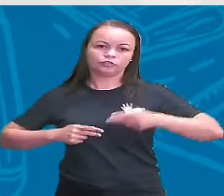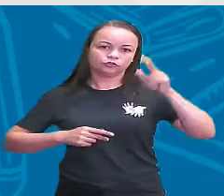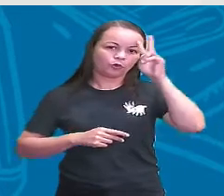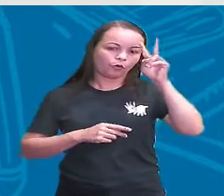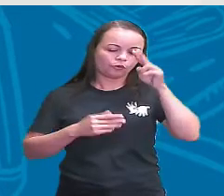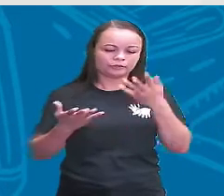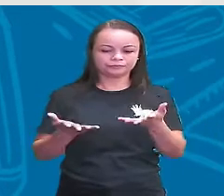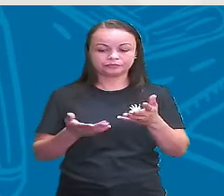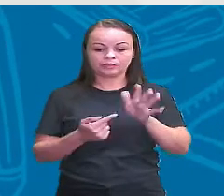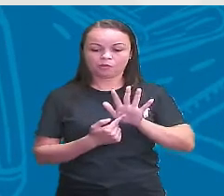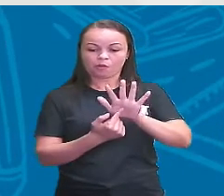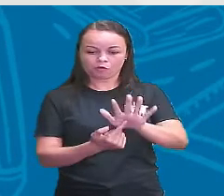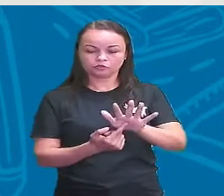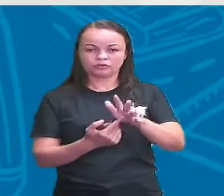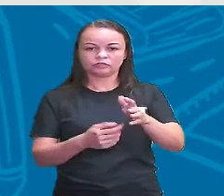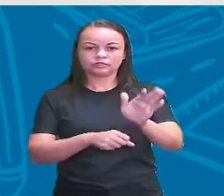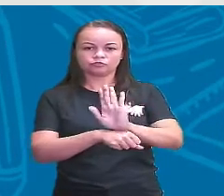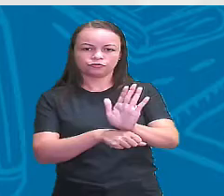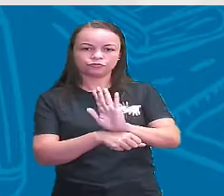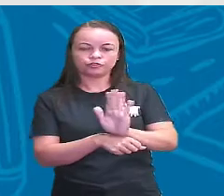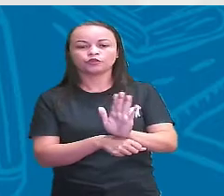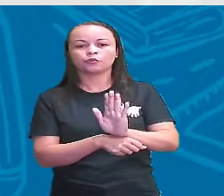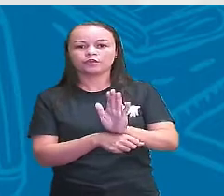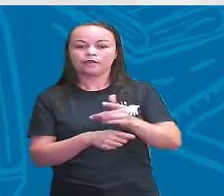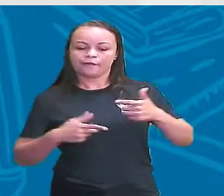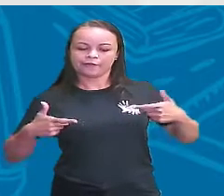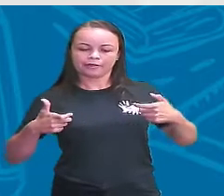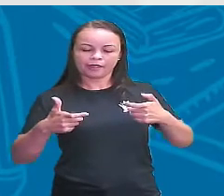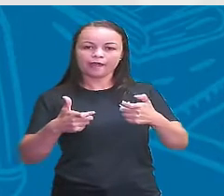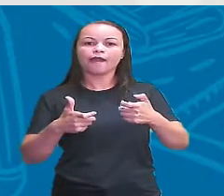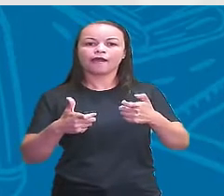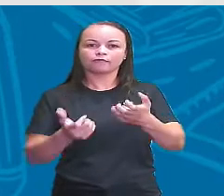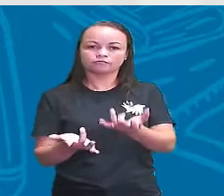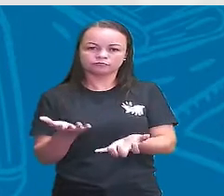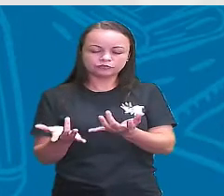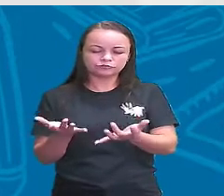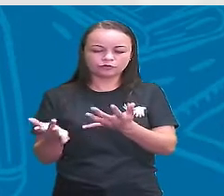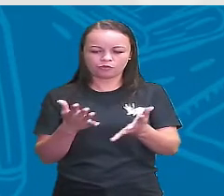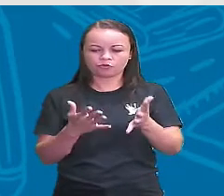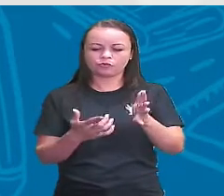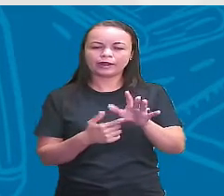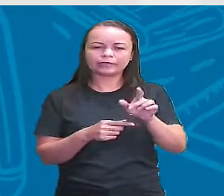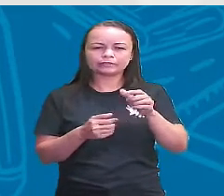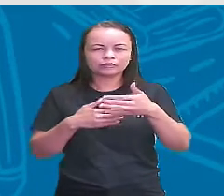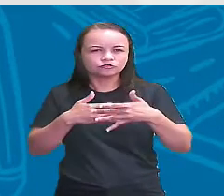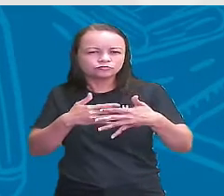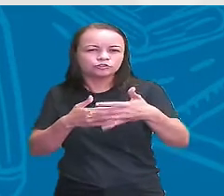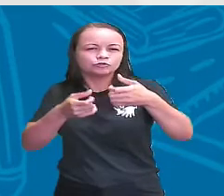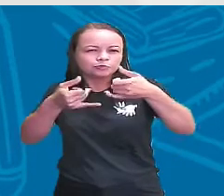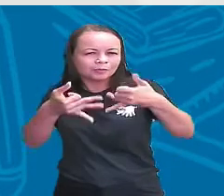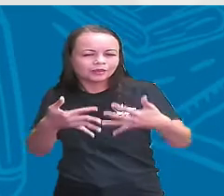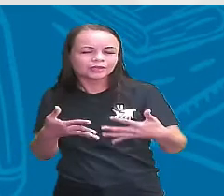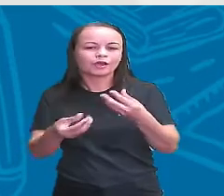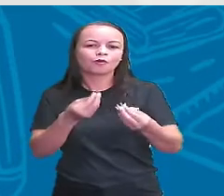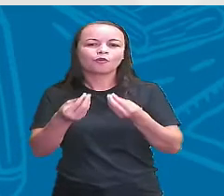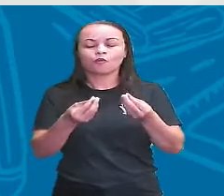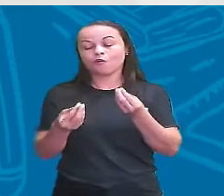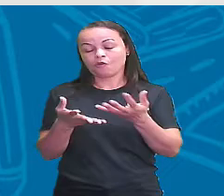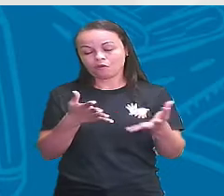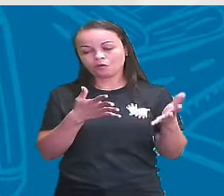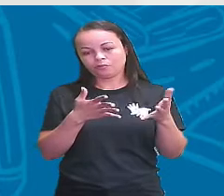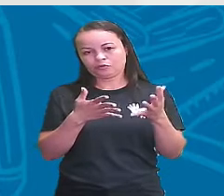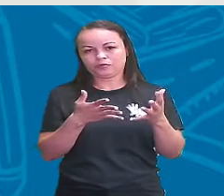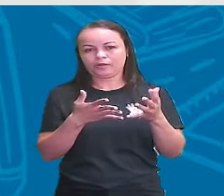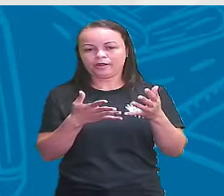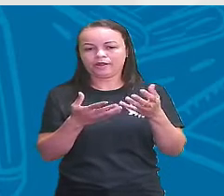de Fogo. Ele demonstra como foi que o homem aprendeu a dominar o fogo, tá? Vou deixar o link para vocês aí, se vocês quiserem assistir, é